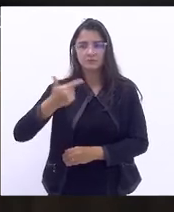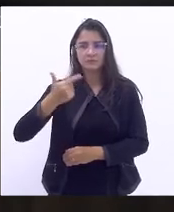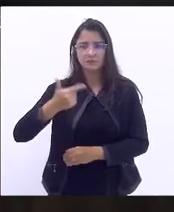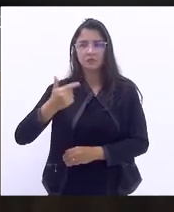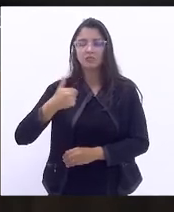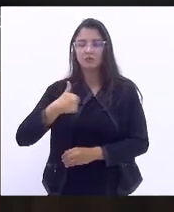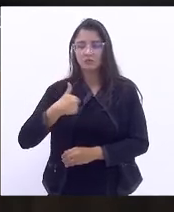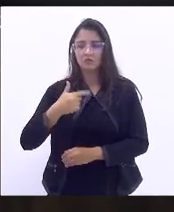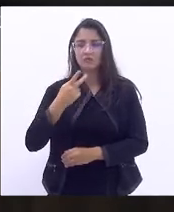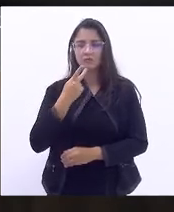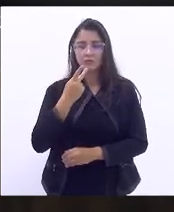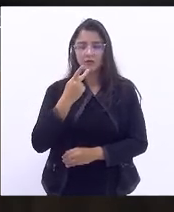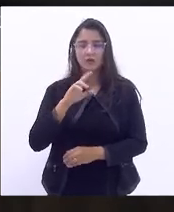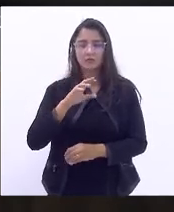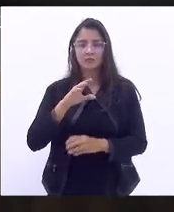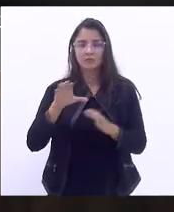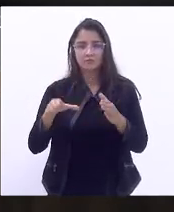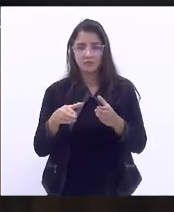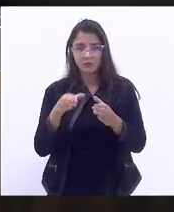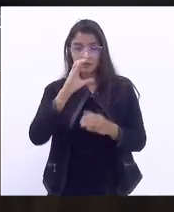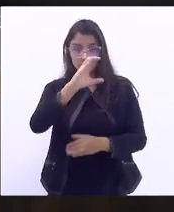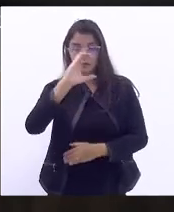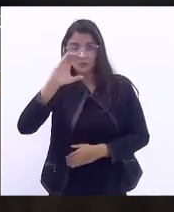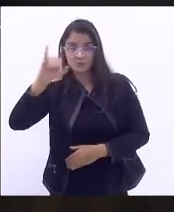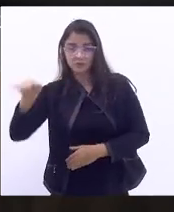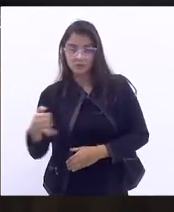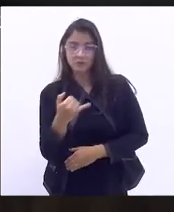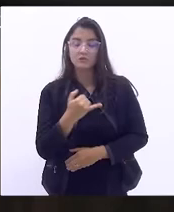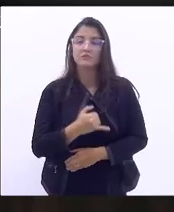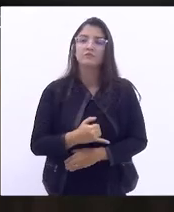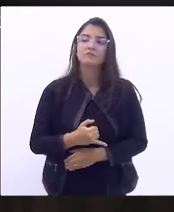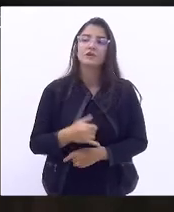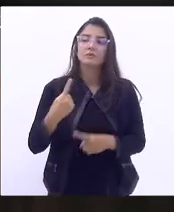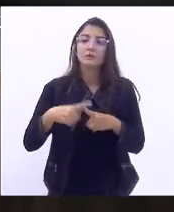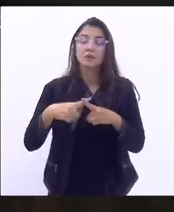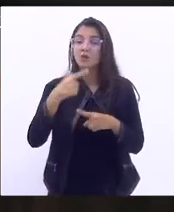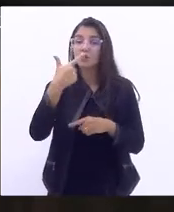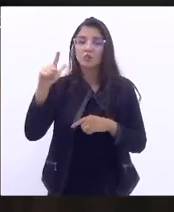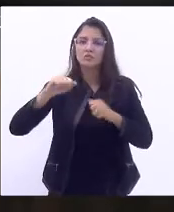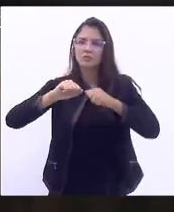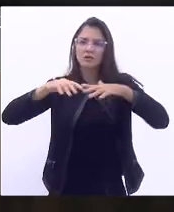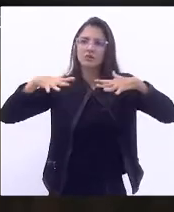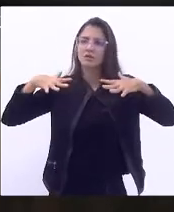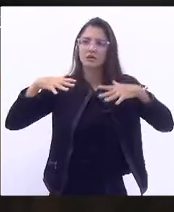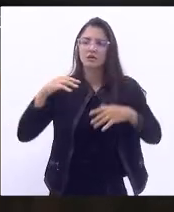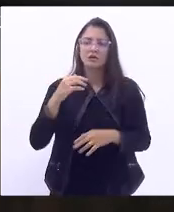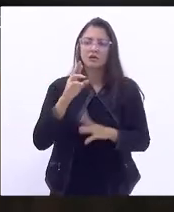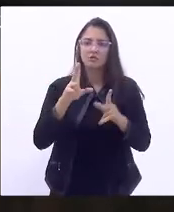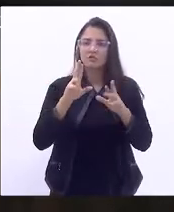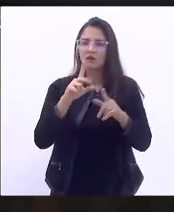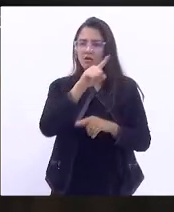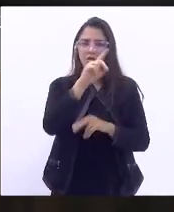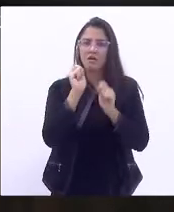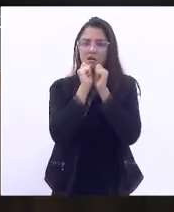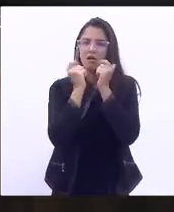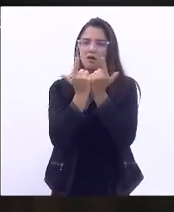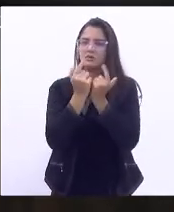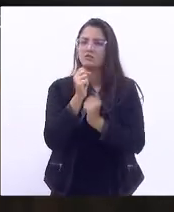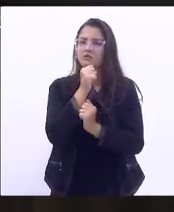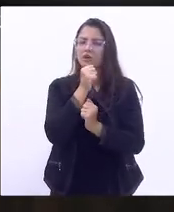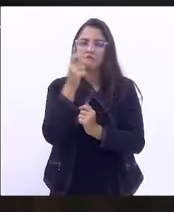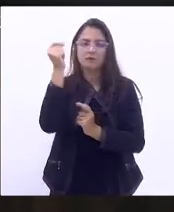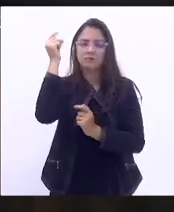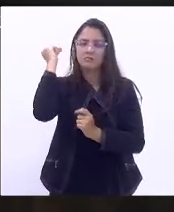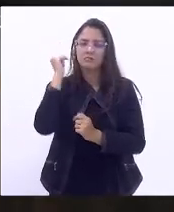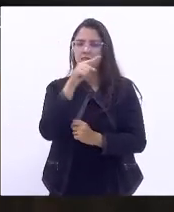Justiça, porque, logicamente, nós estamos em outro plenário. Não é mais o plenário da Assembleia, onde você